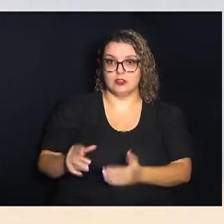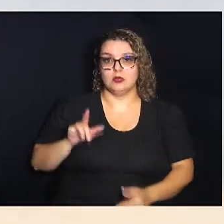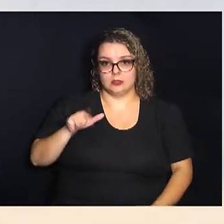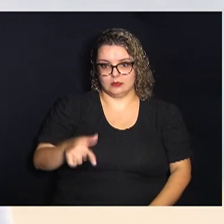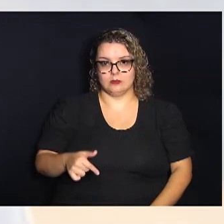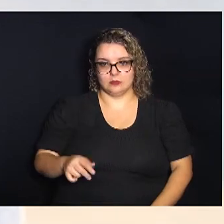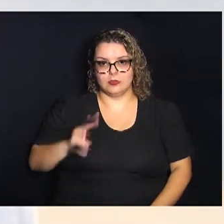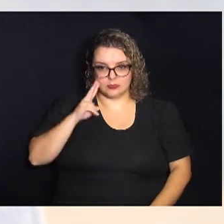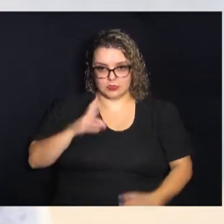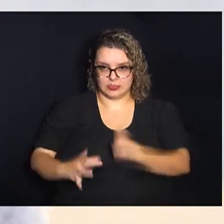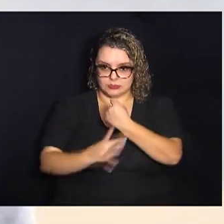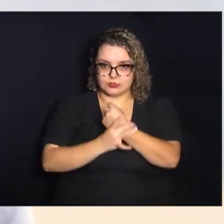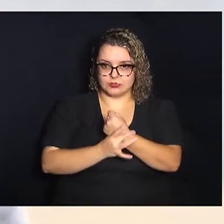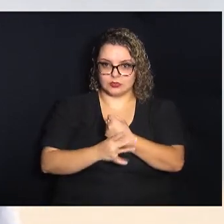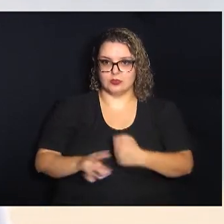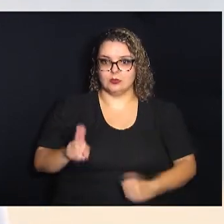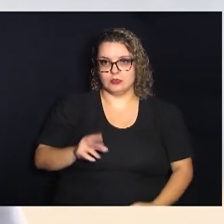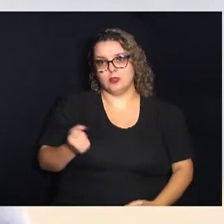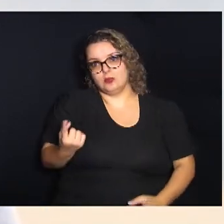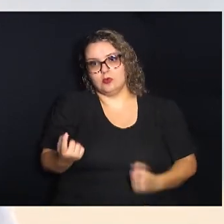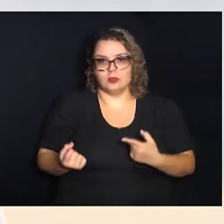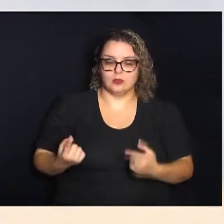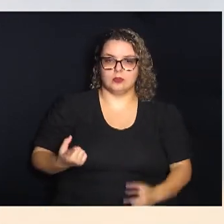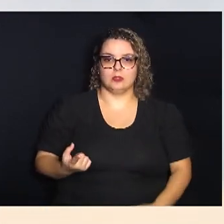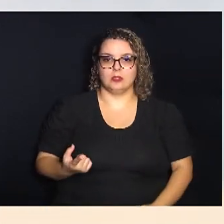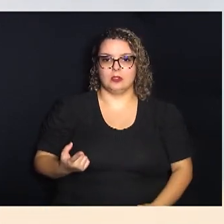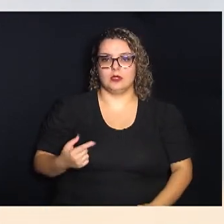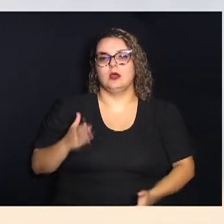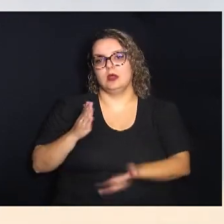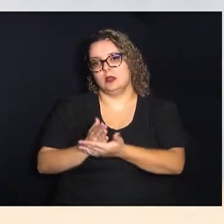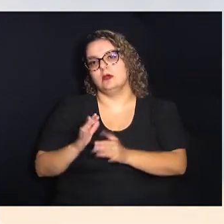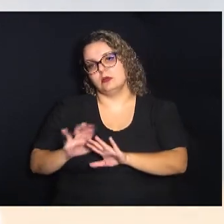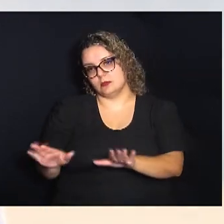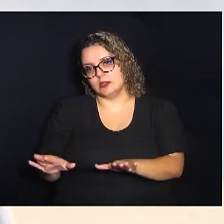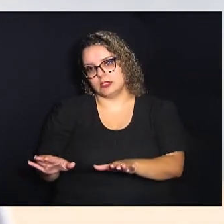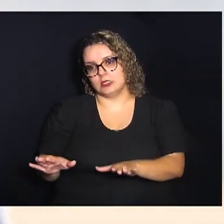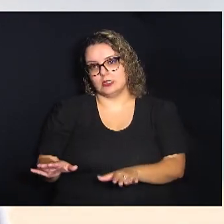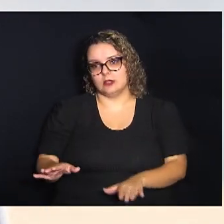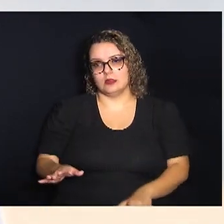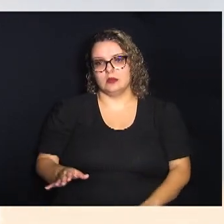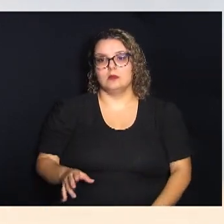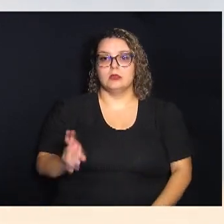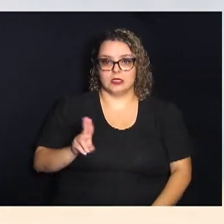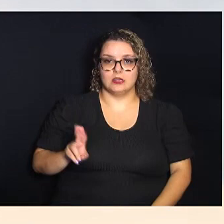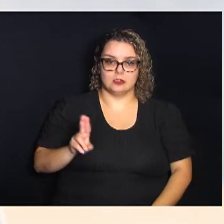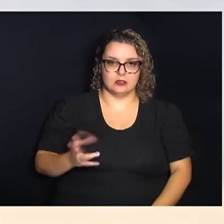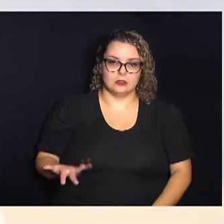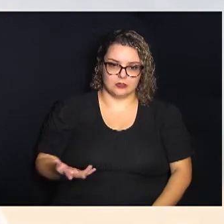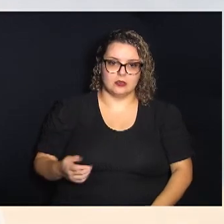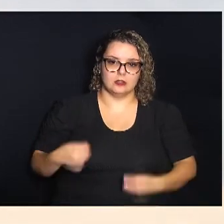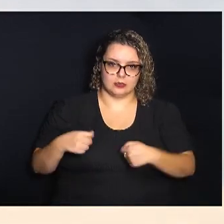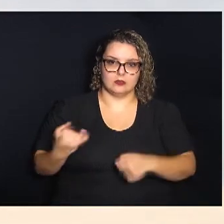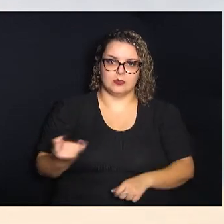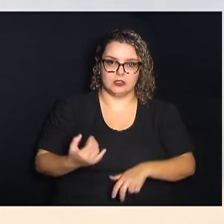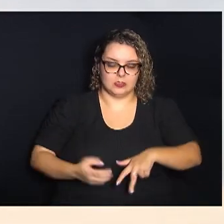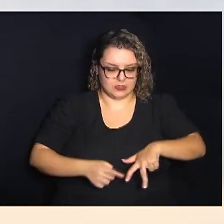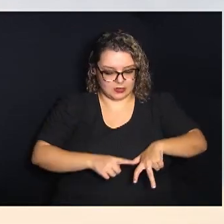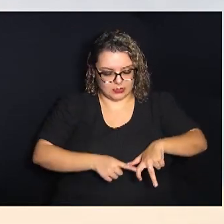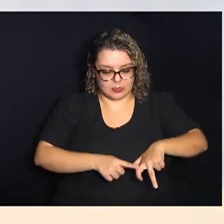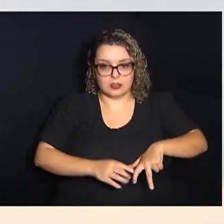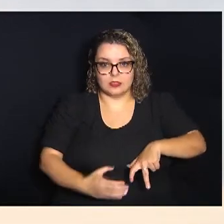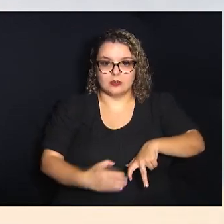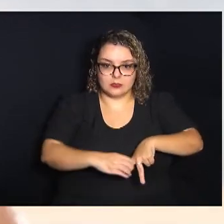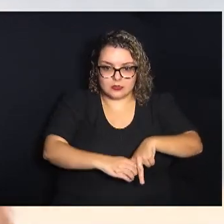tinha segurança para usar só um ou outro item, aí eu abdiquei. Mas é importante, tem joelheira,